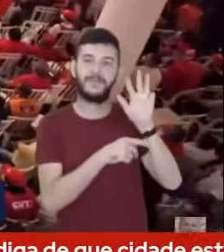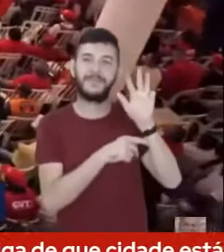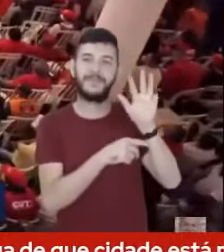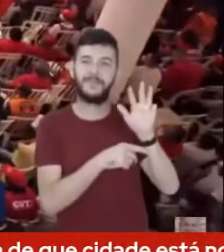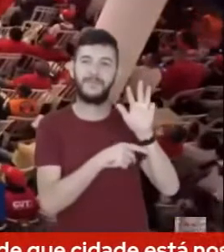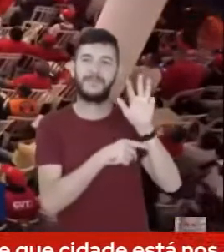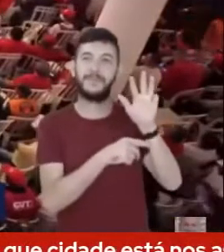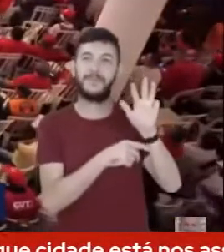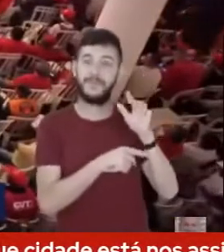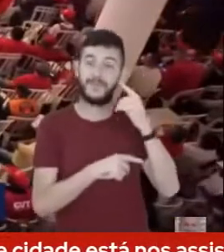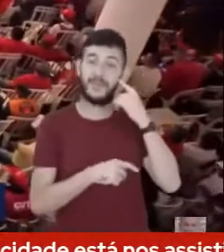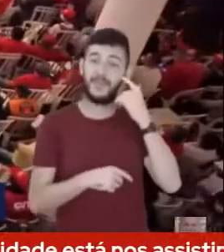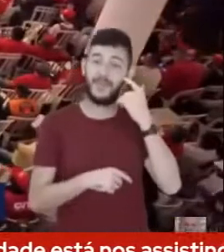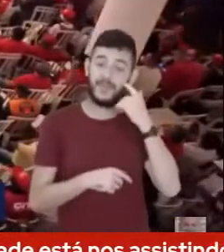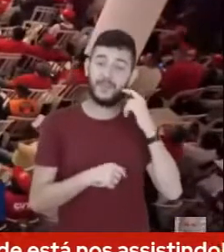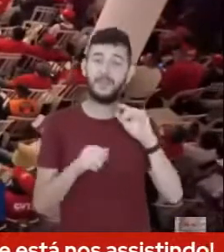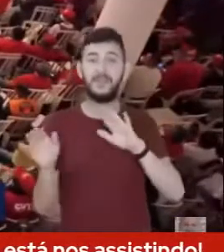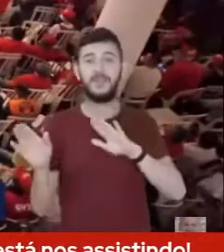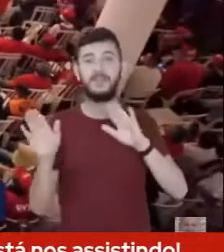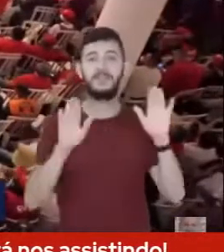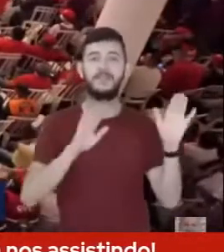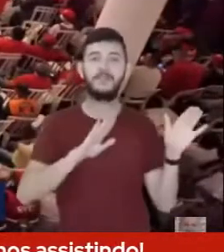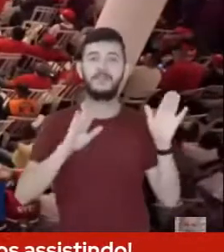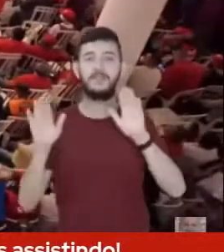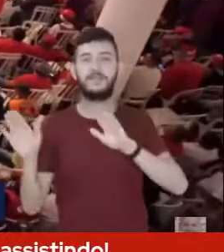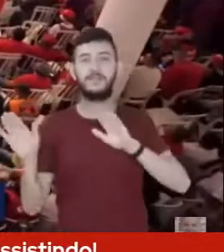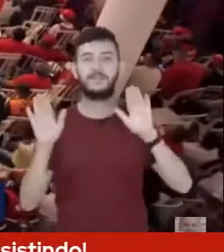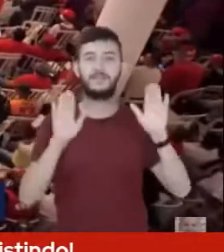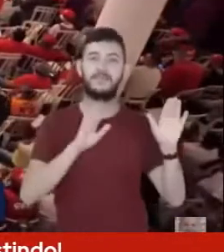Olê, olê, olê, olá!